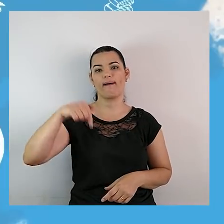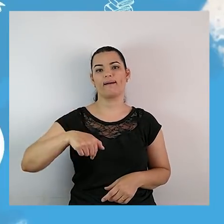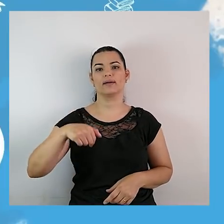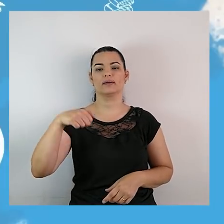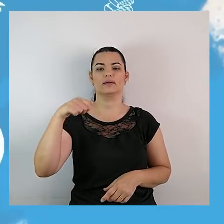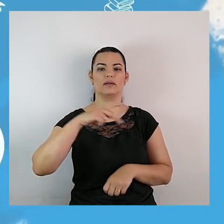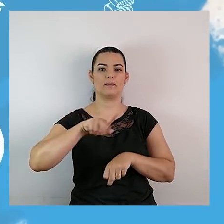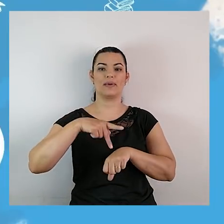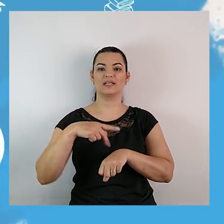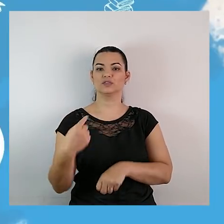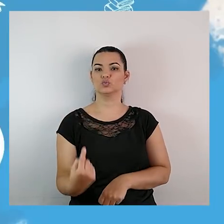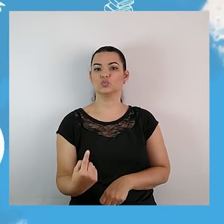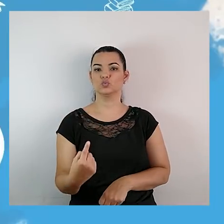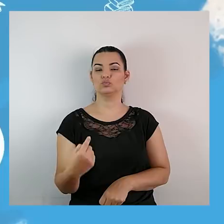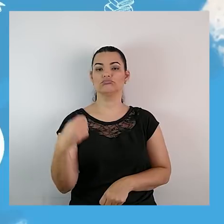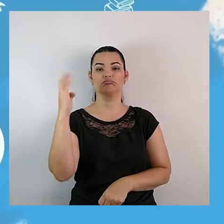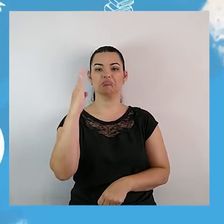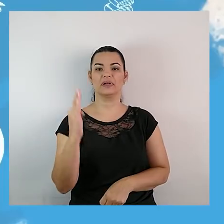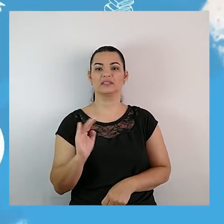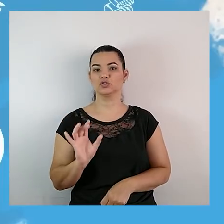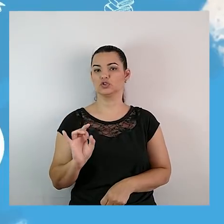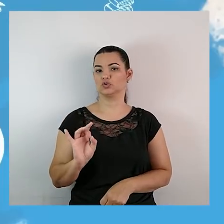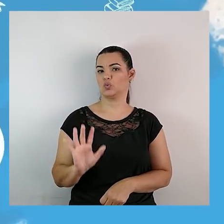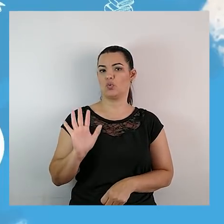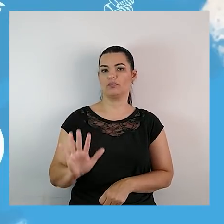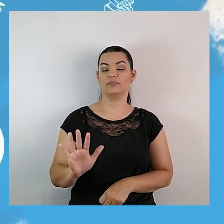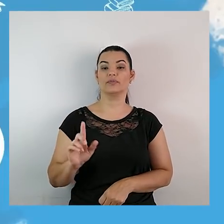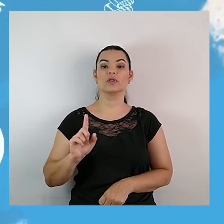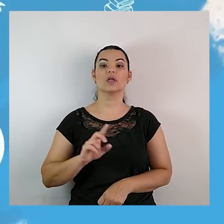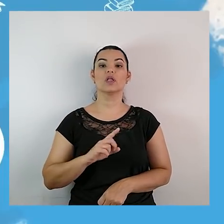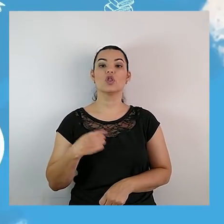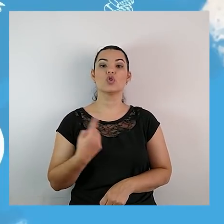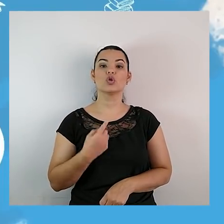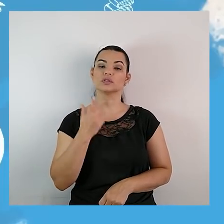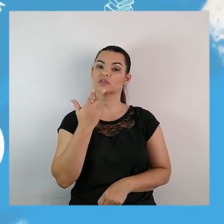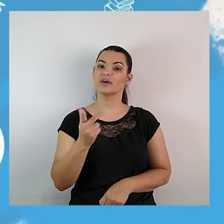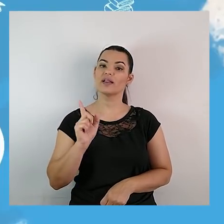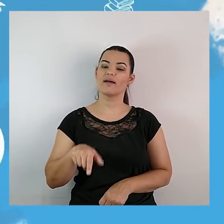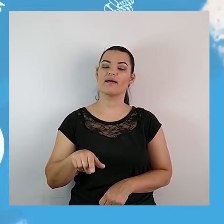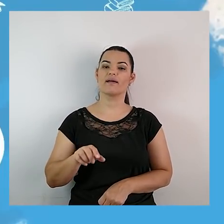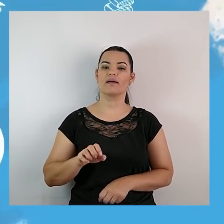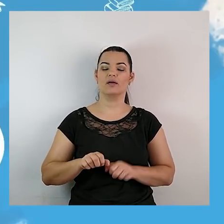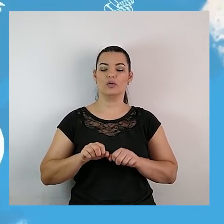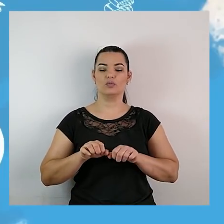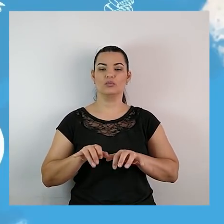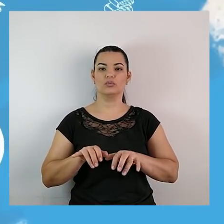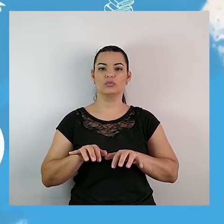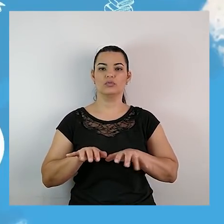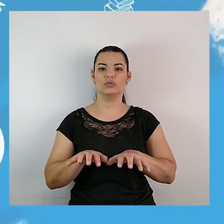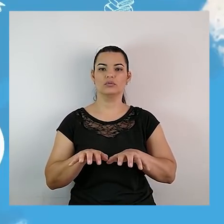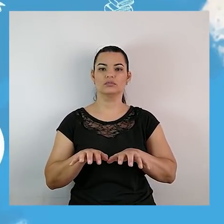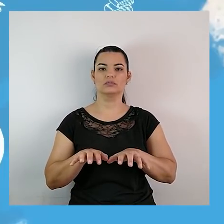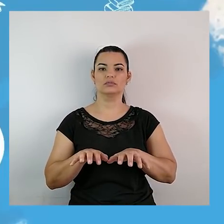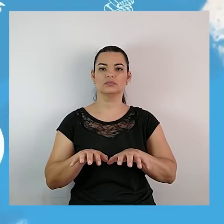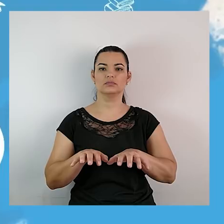nosso país. Então, nós dizemos que ela é uma endemia.